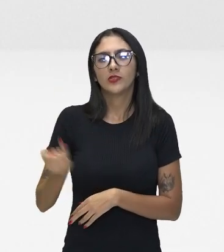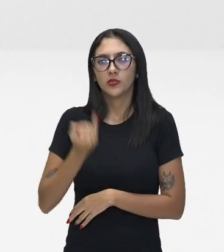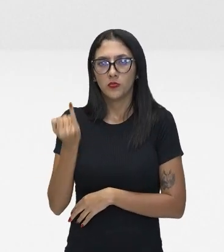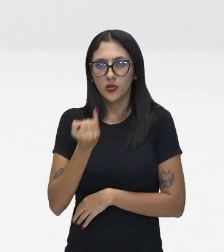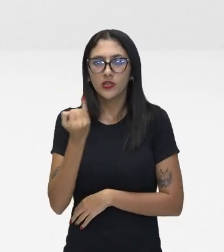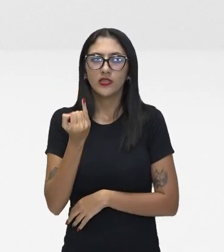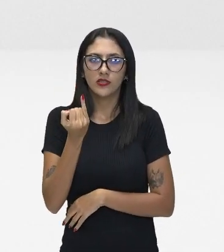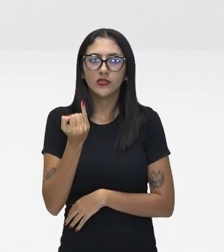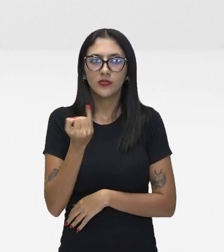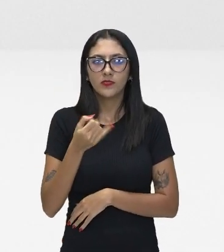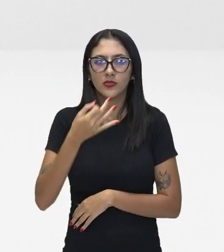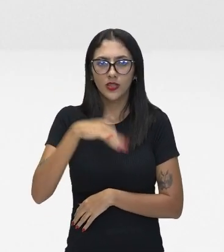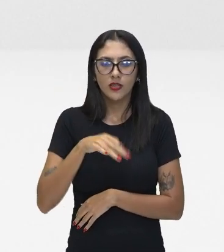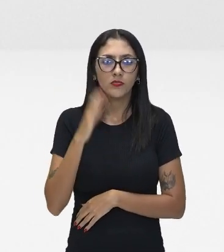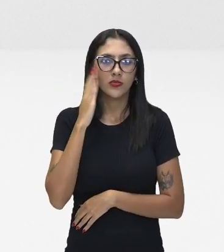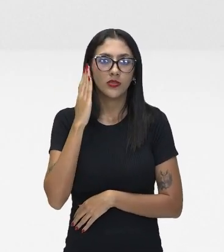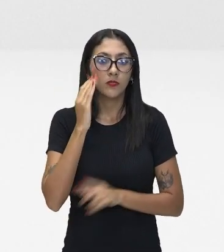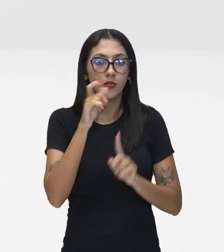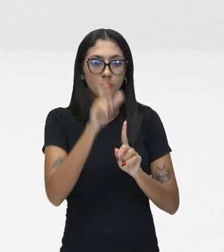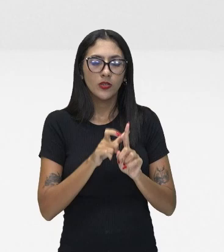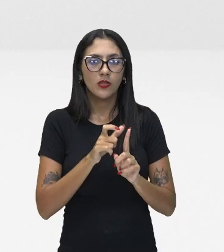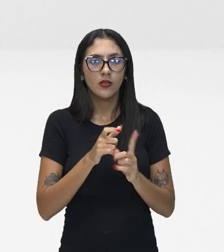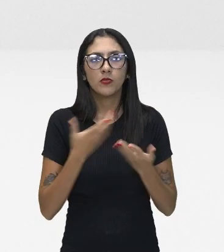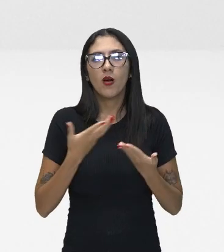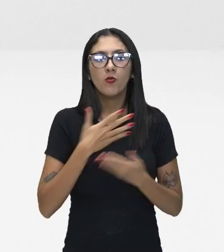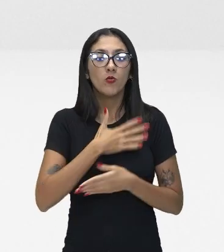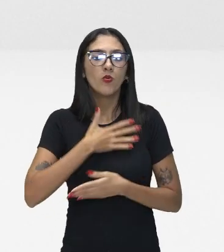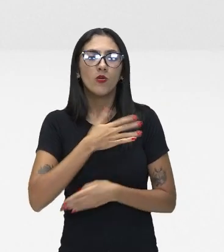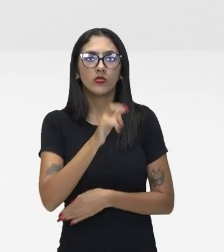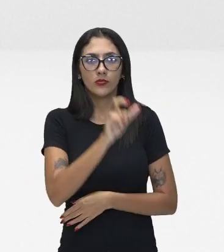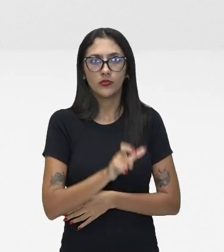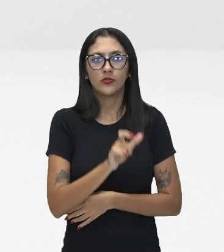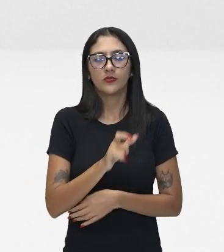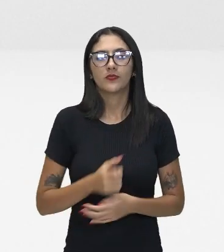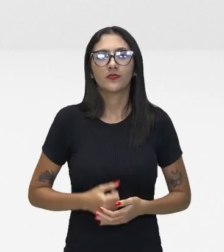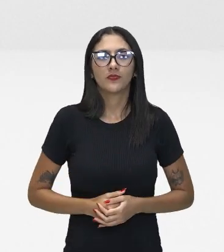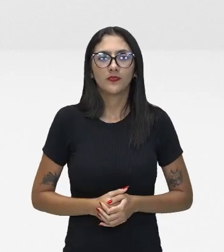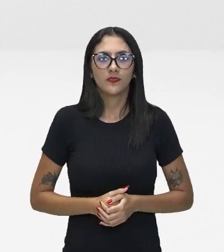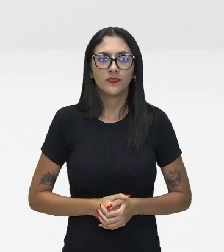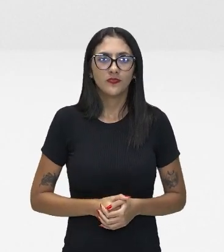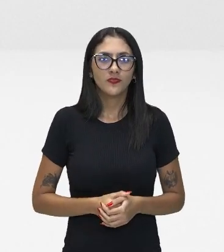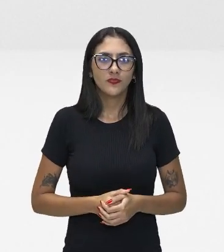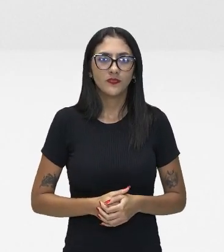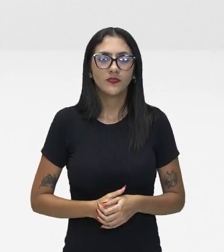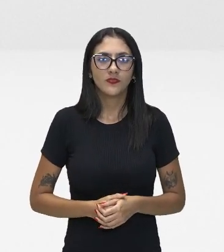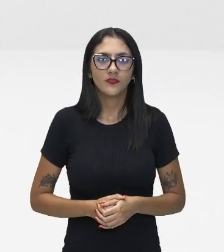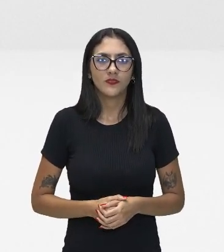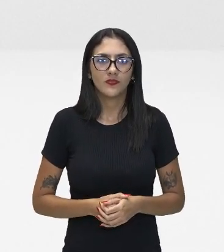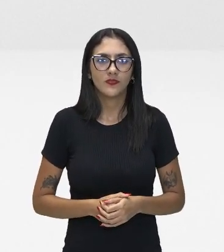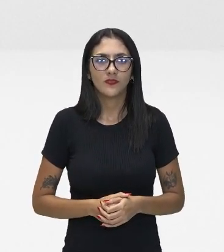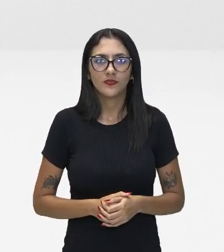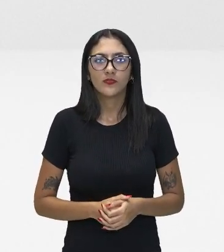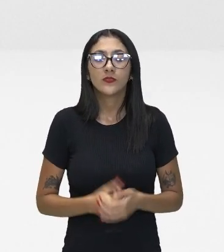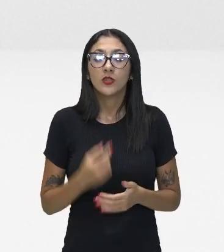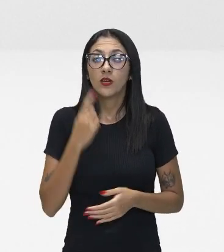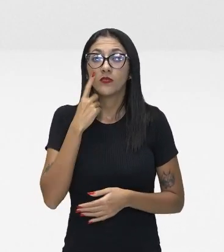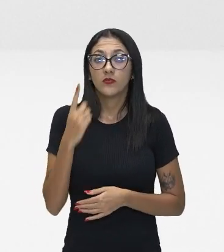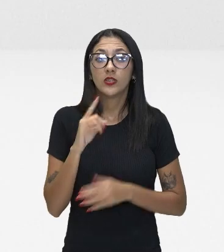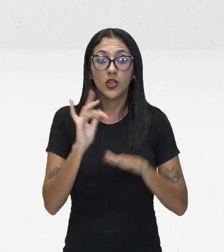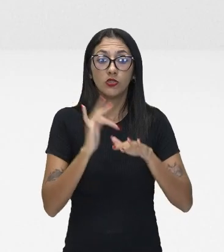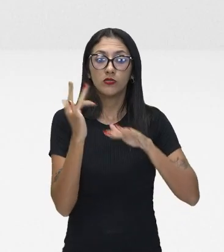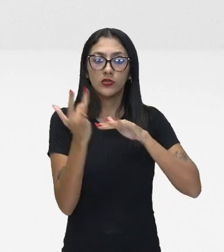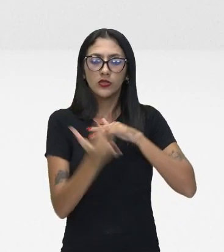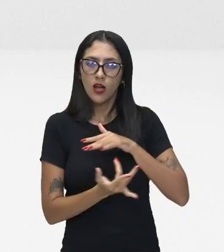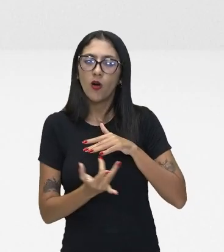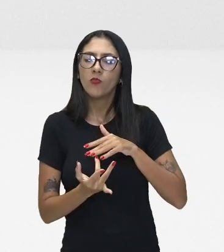você saber quem ele é, não é mesmo, professor? Exatamente. Vejam só aí que, né, que as redes sociais, ela é essa